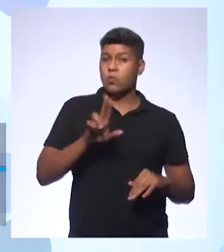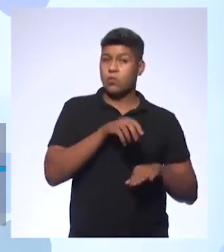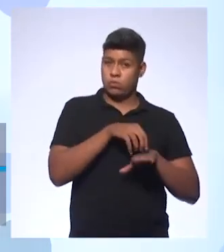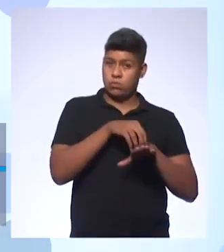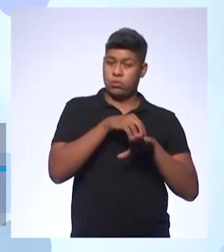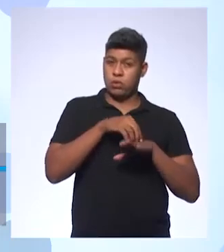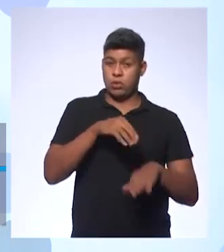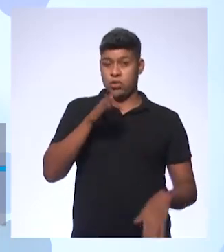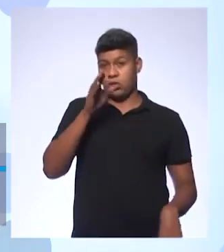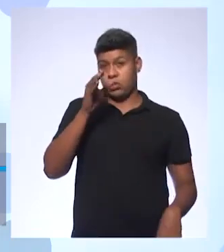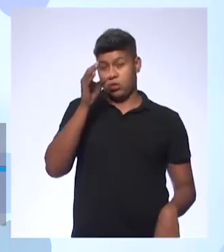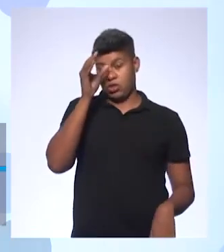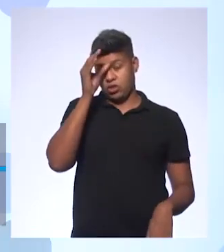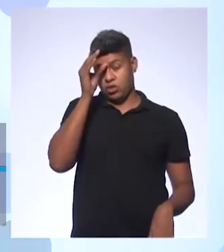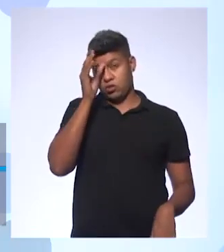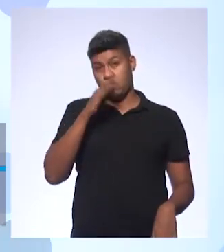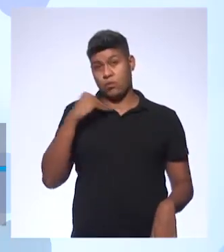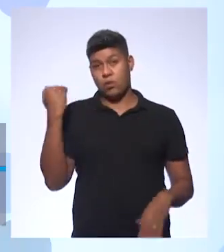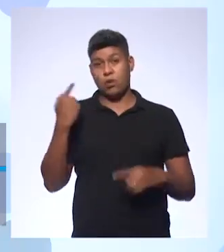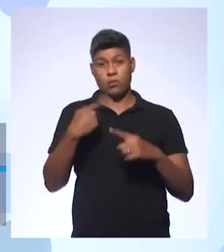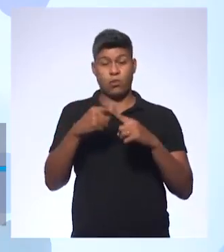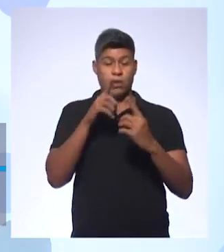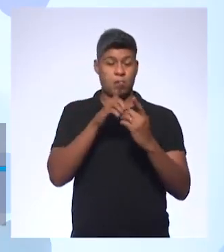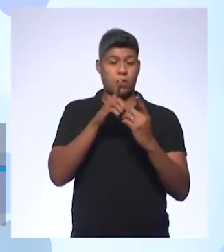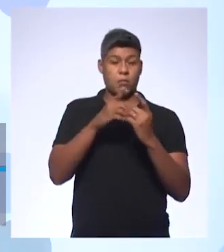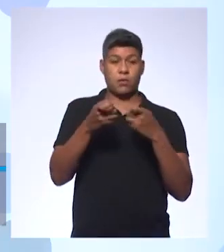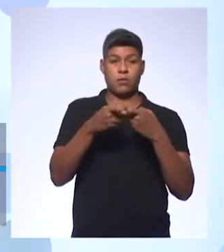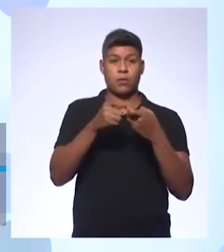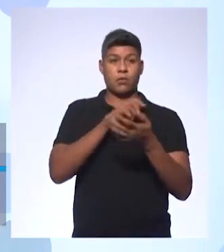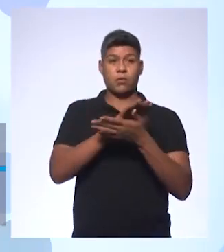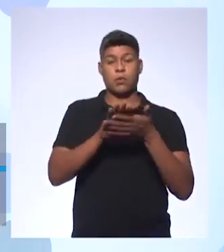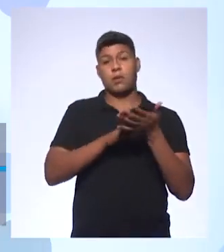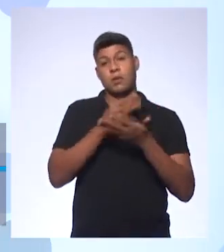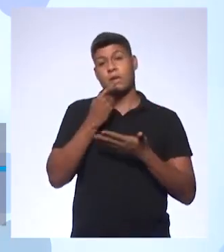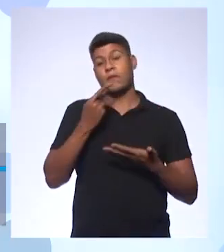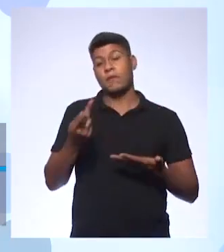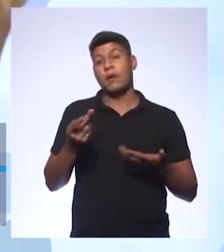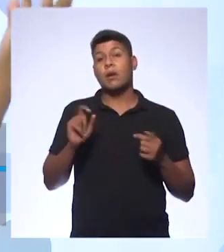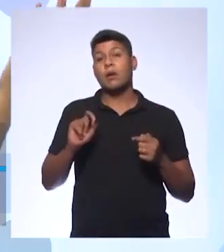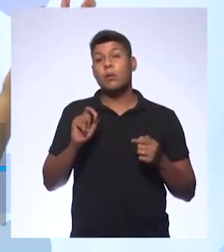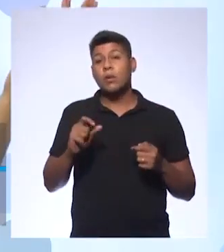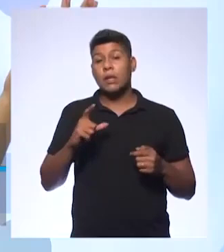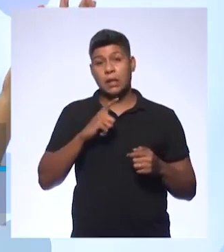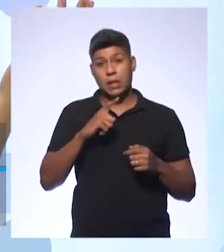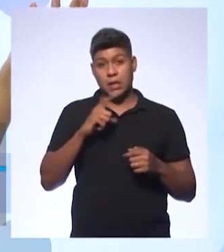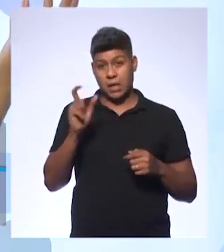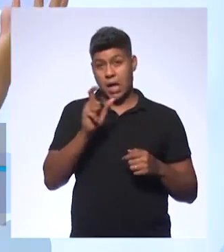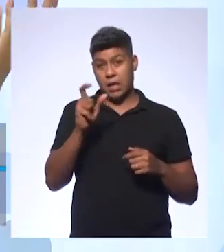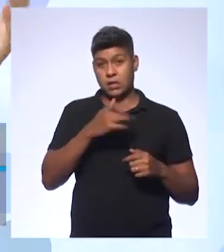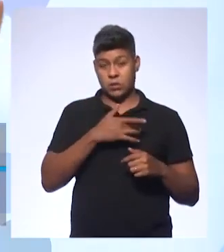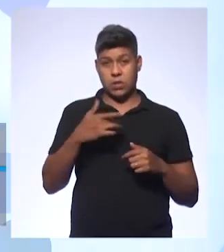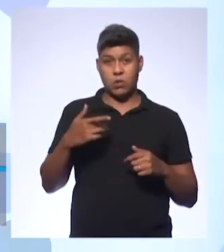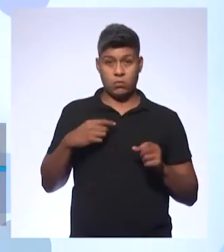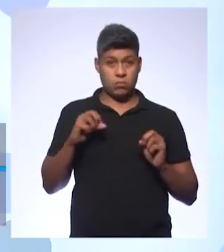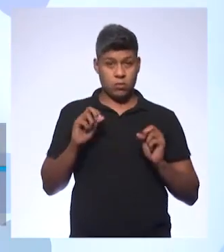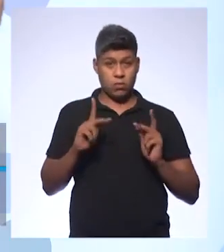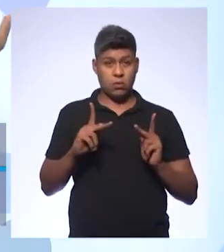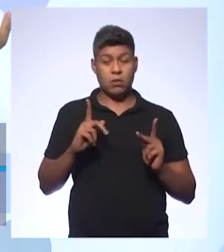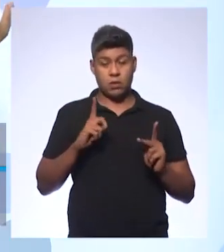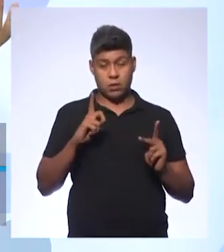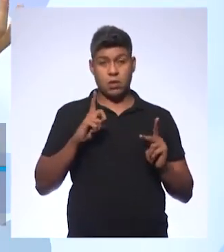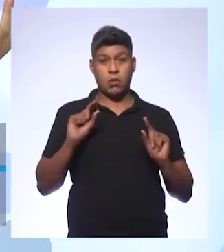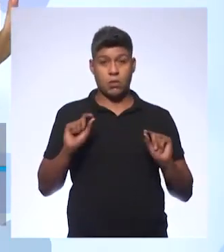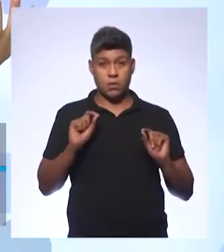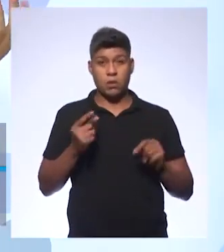tio meu, ele morreu por falta de atendimento médico. Nós estamos falando sobre isso. Quem tem um plano de saúde, né, tem uma